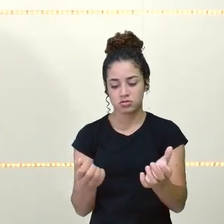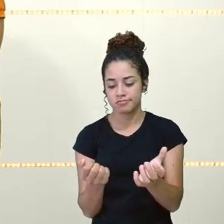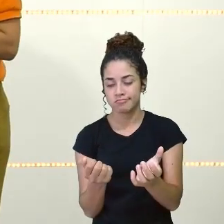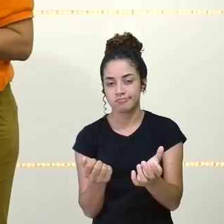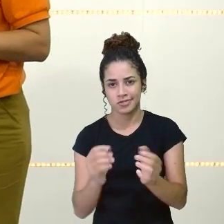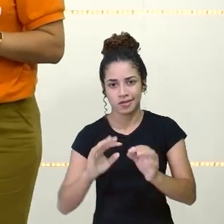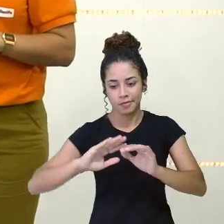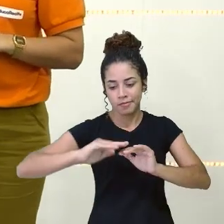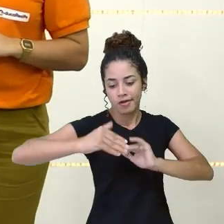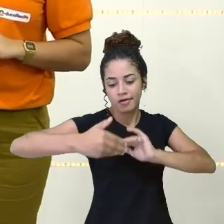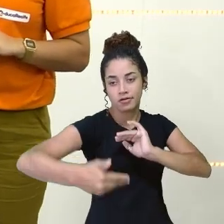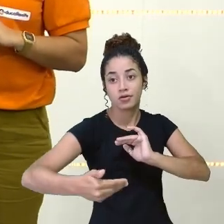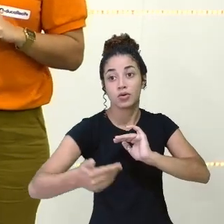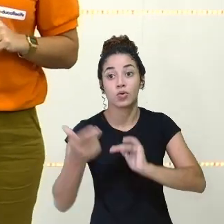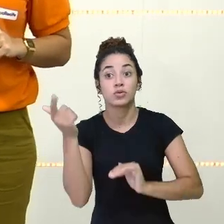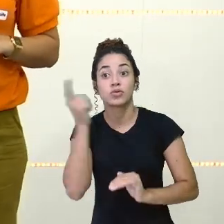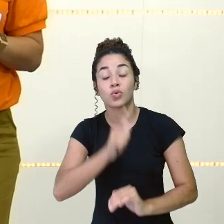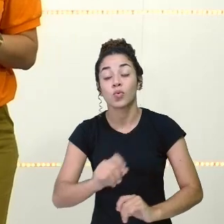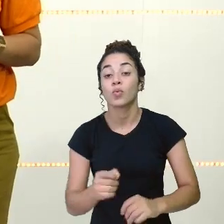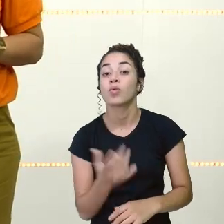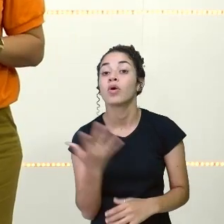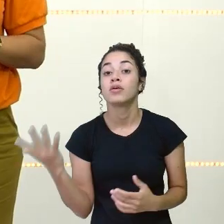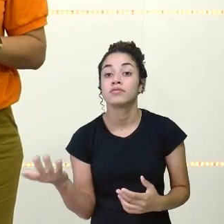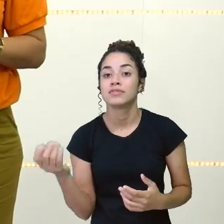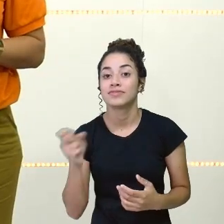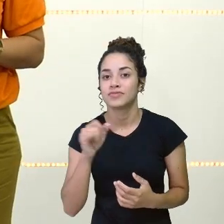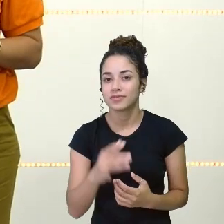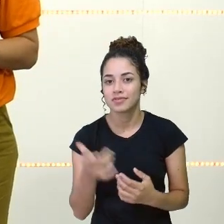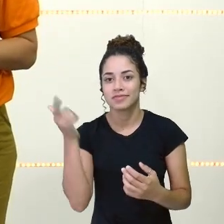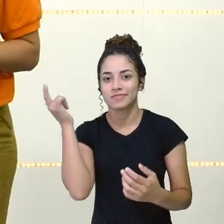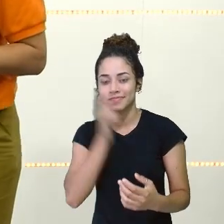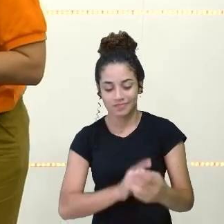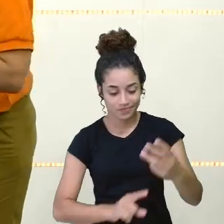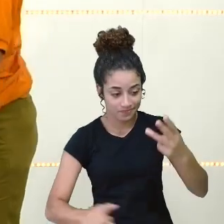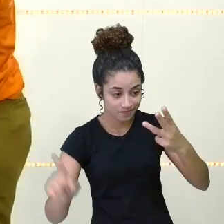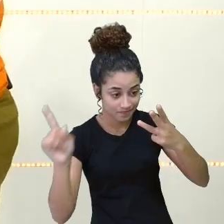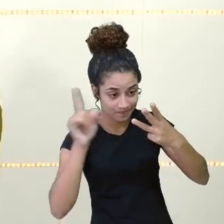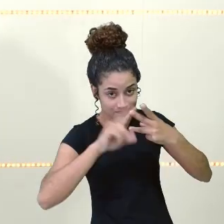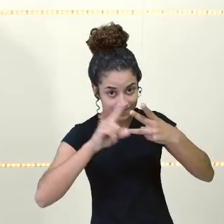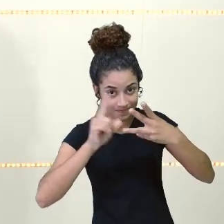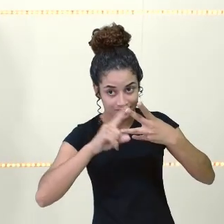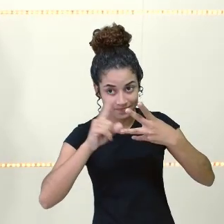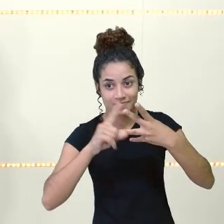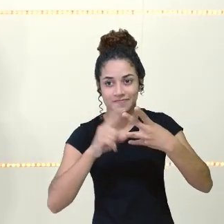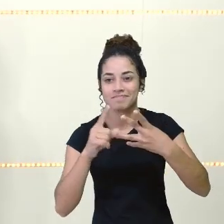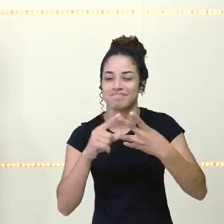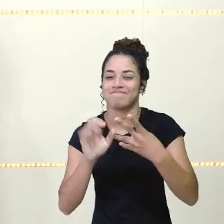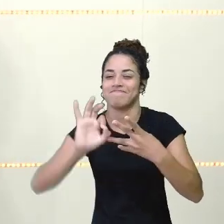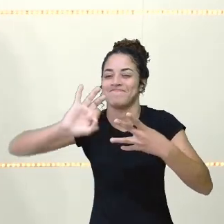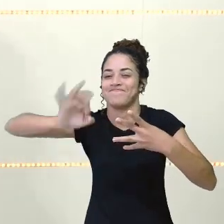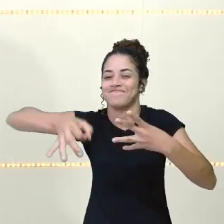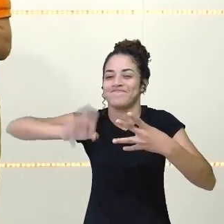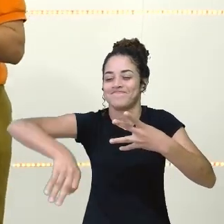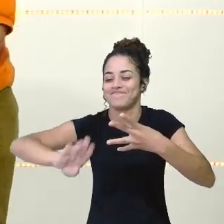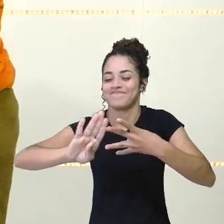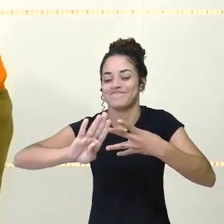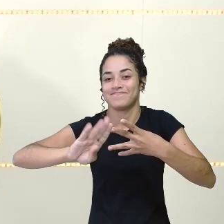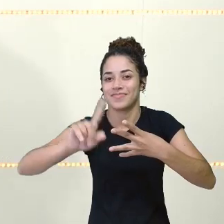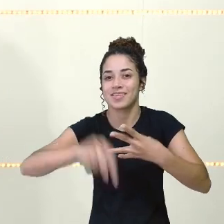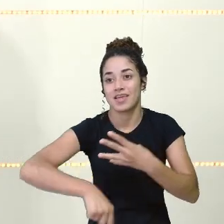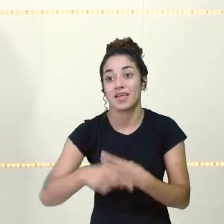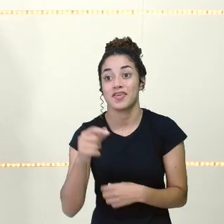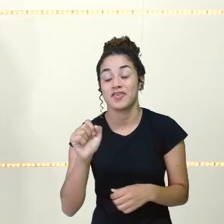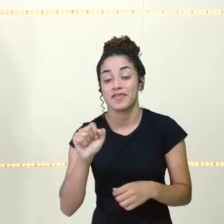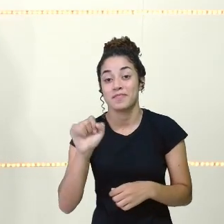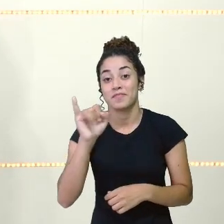planificação? Quem respondeu a letra B está correto. É a minha figura 2. Se eu